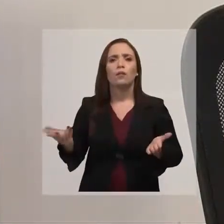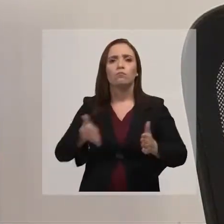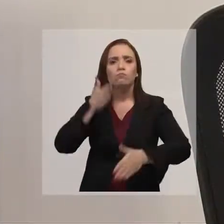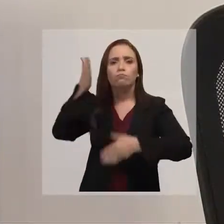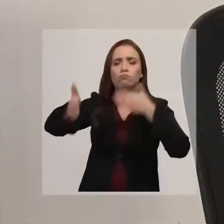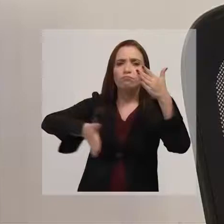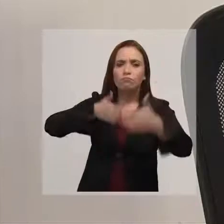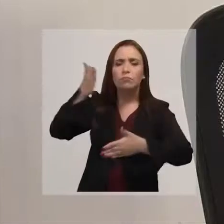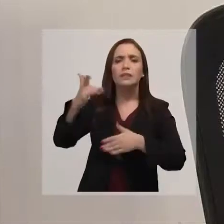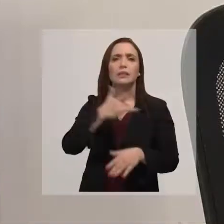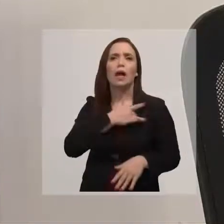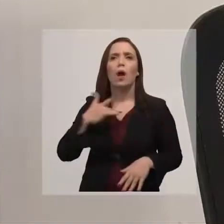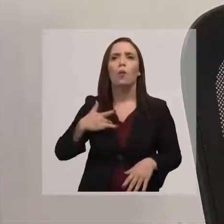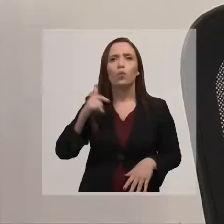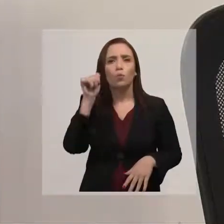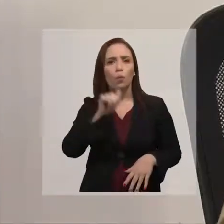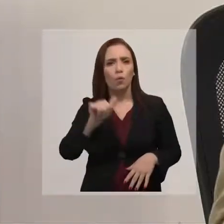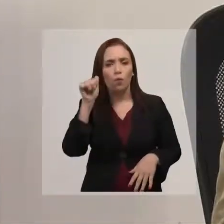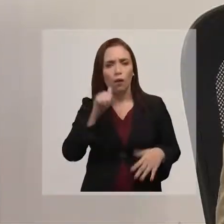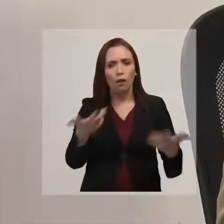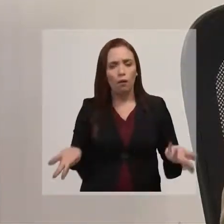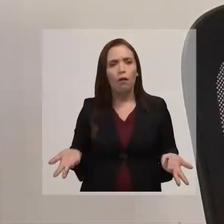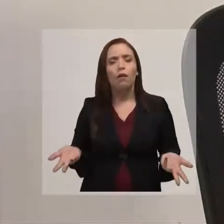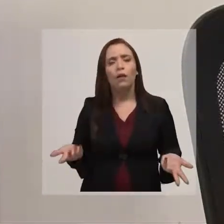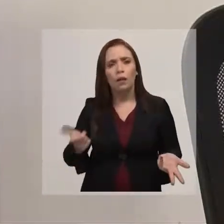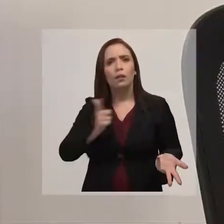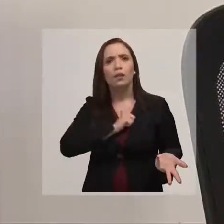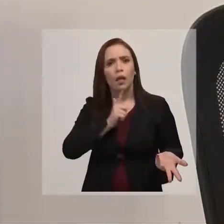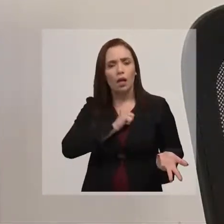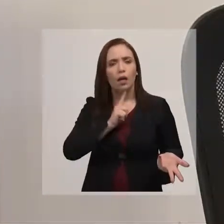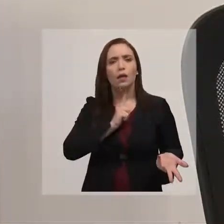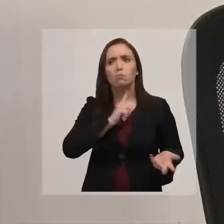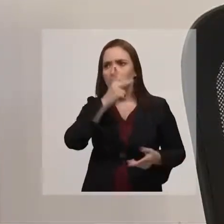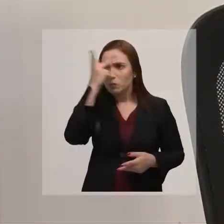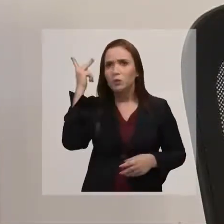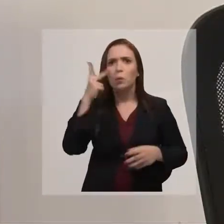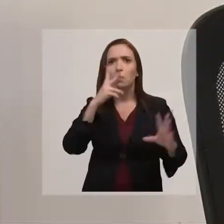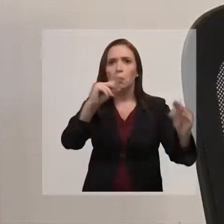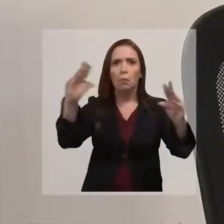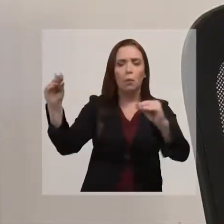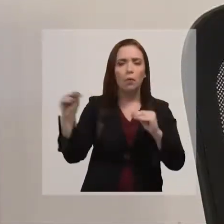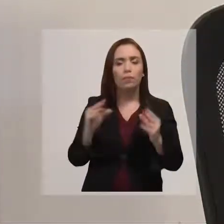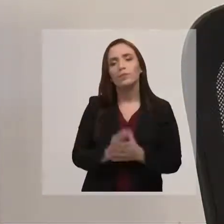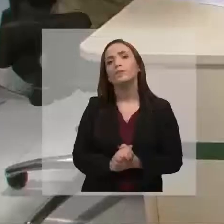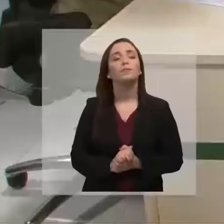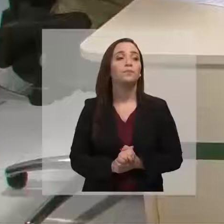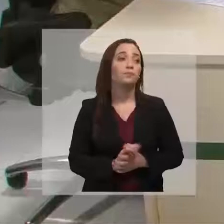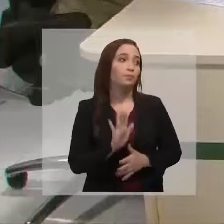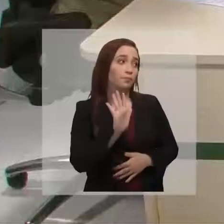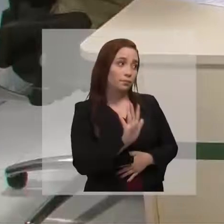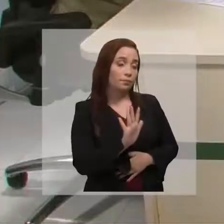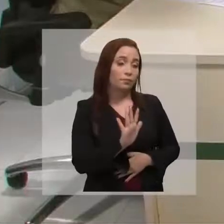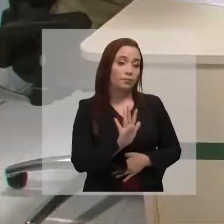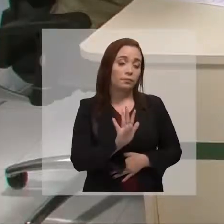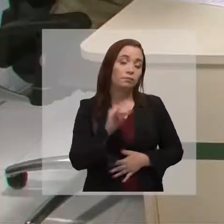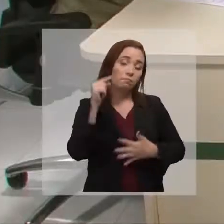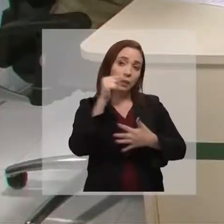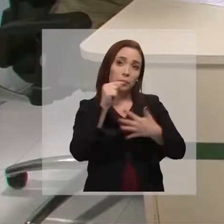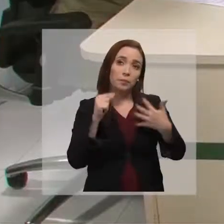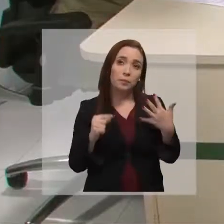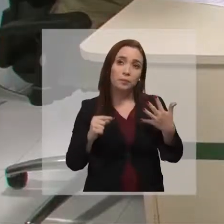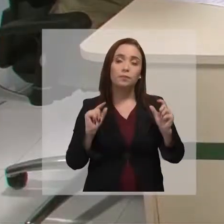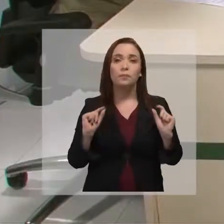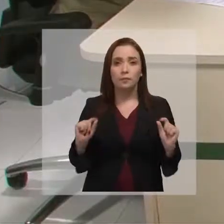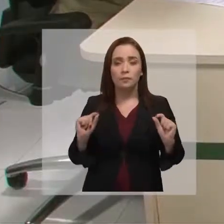eletivas, o atendimento à saúde da mulher, nós temos bons depoimentos. Mas só um detalhe, isso aí tudo